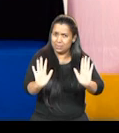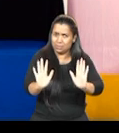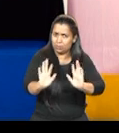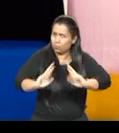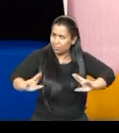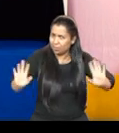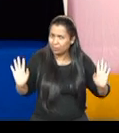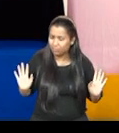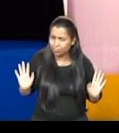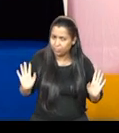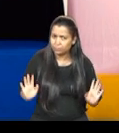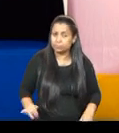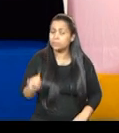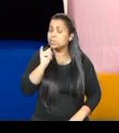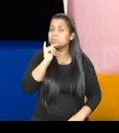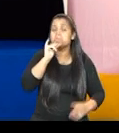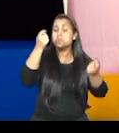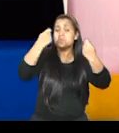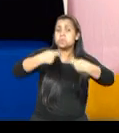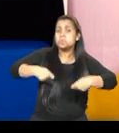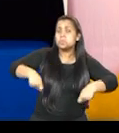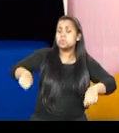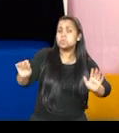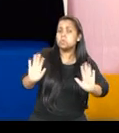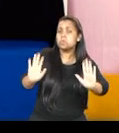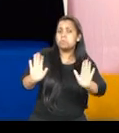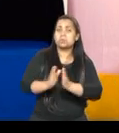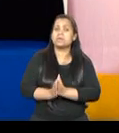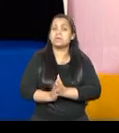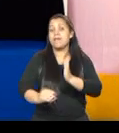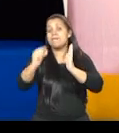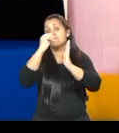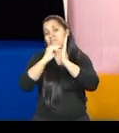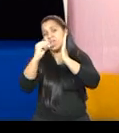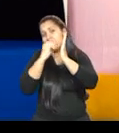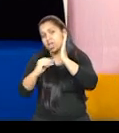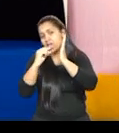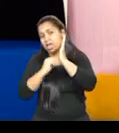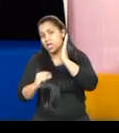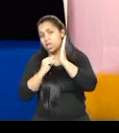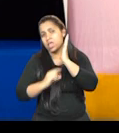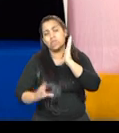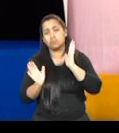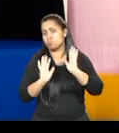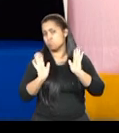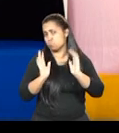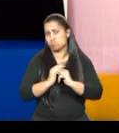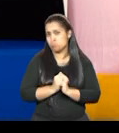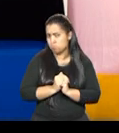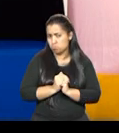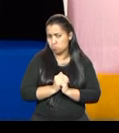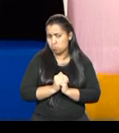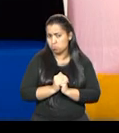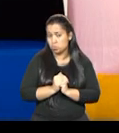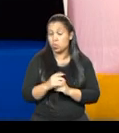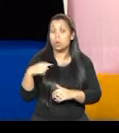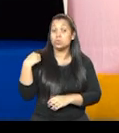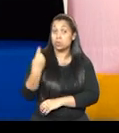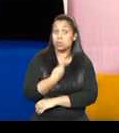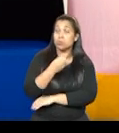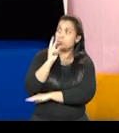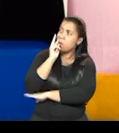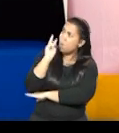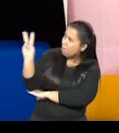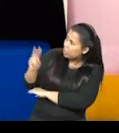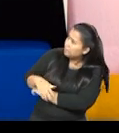exemplo, ele não precisa necessariamente ter versos, ter estrofes. E quando a gente olha para